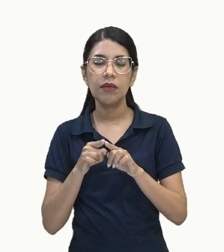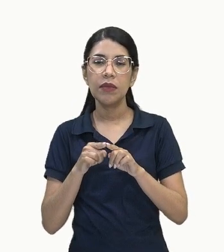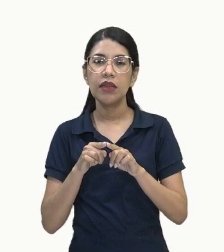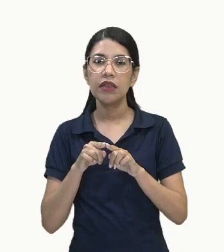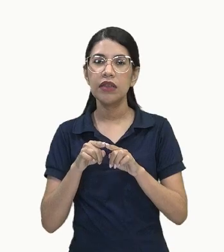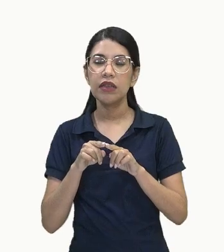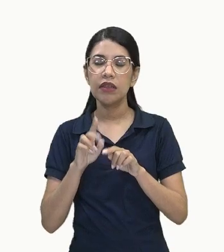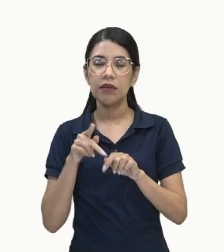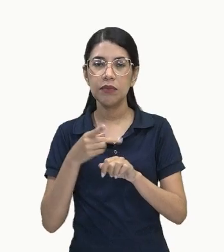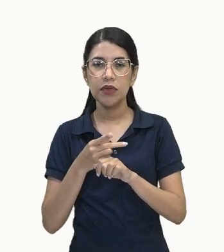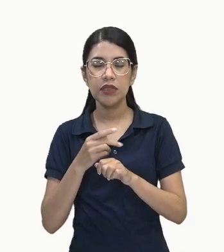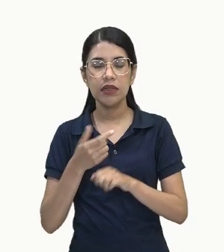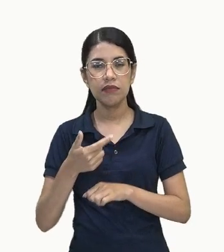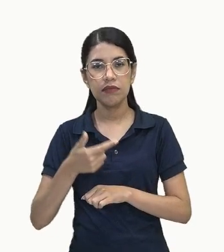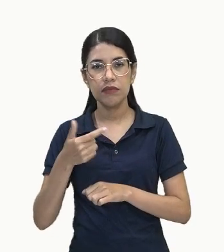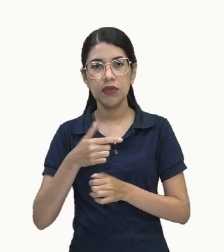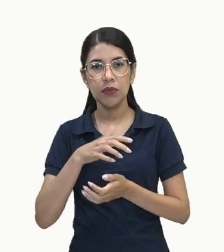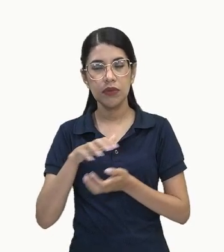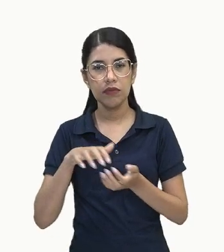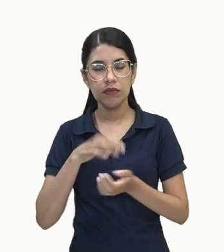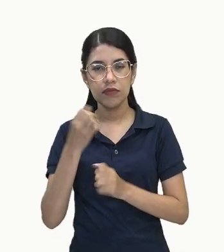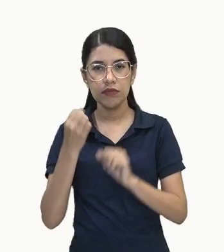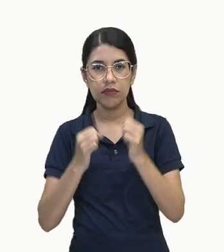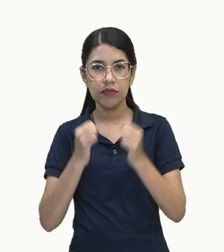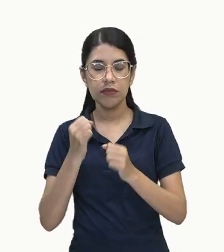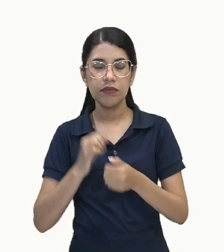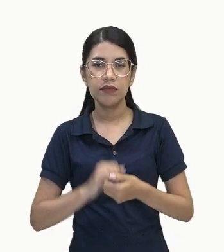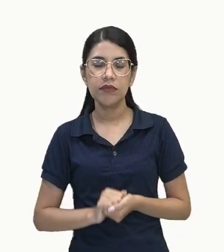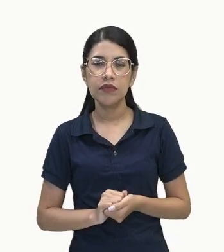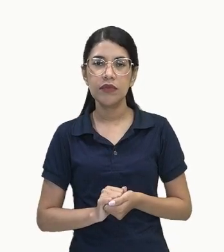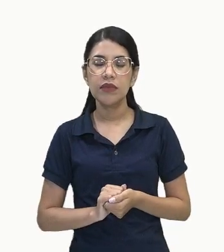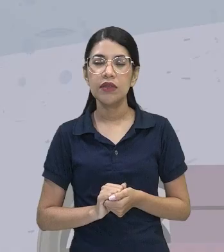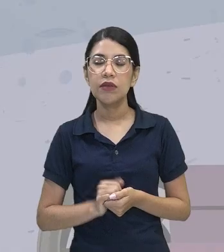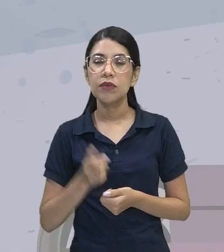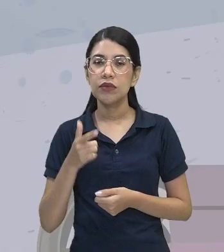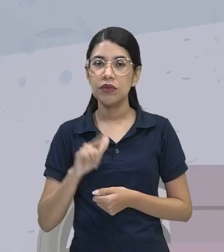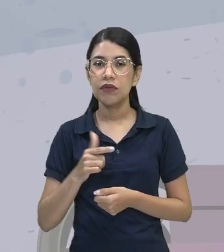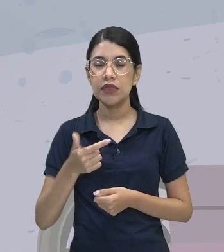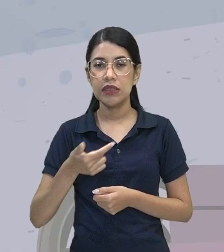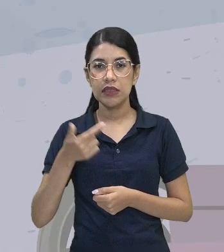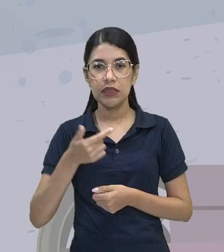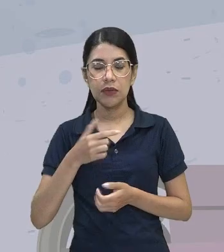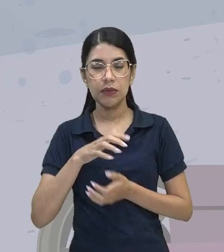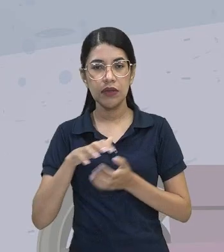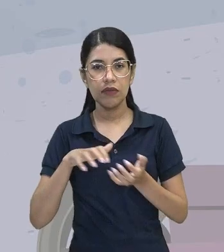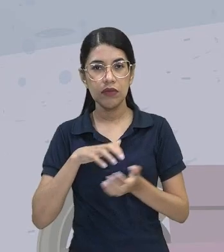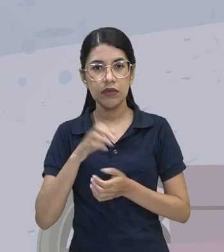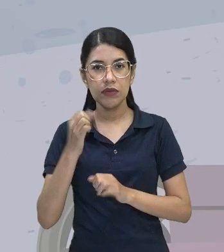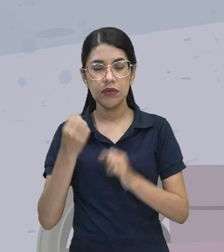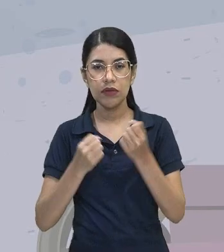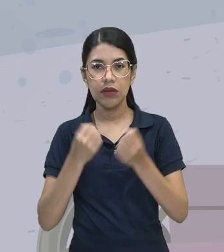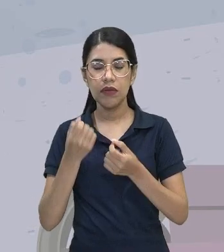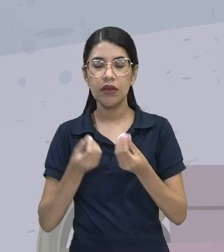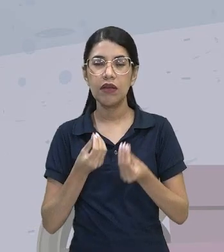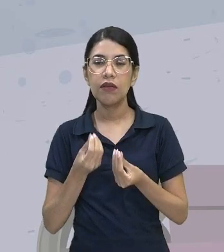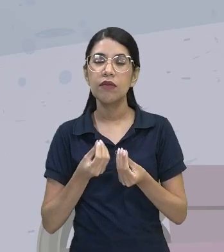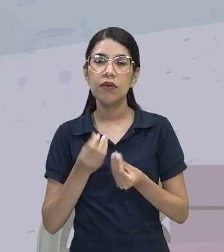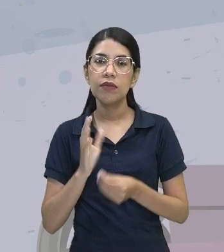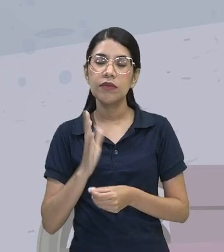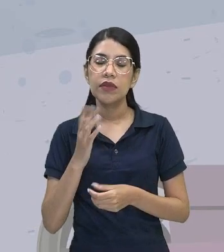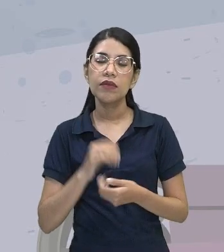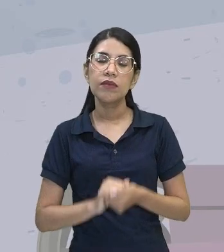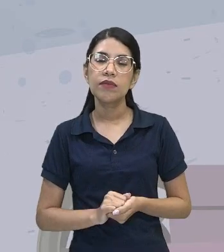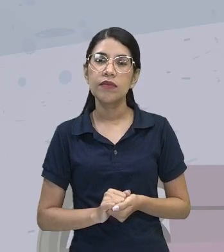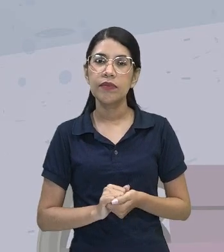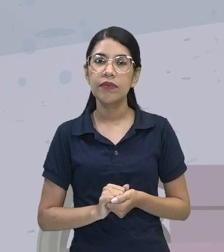Revolução Industrial. Mais uma vez, galera, o que foi a Revolução Industrial, professor? Foi uma mudança drástica nos